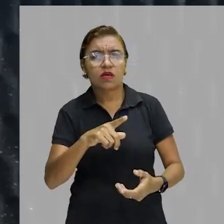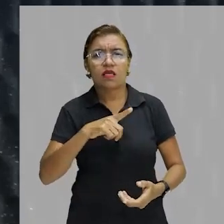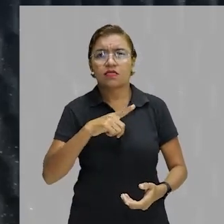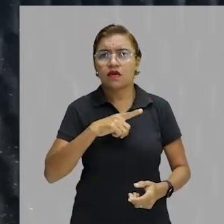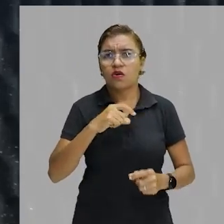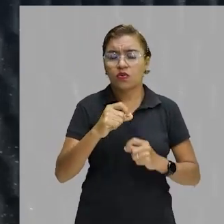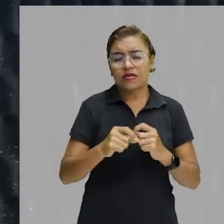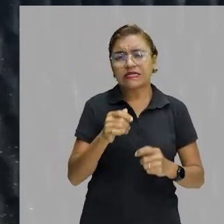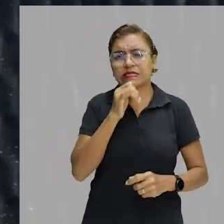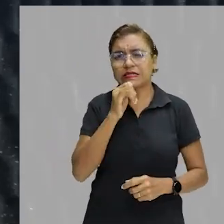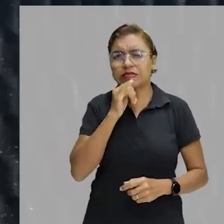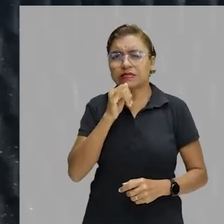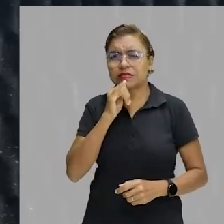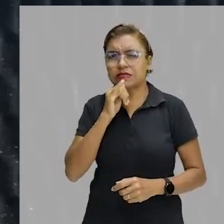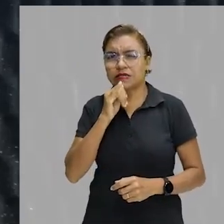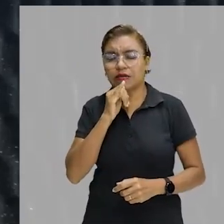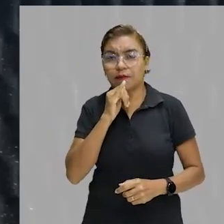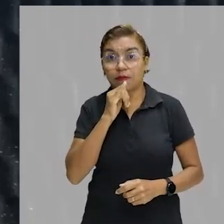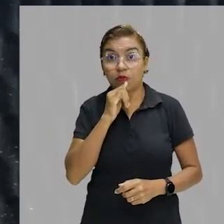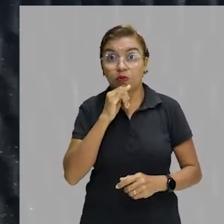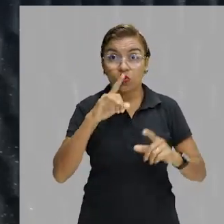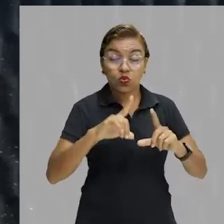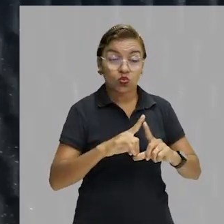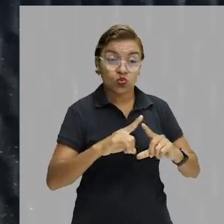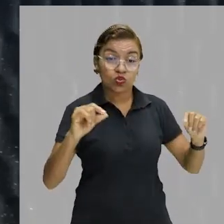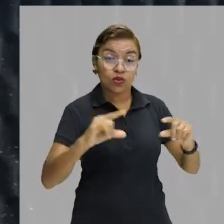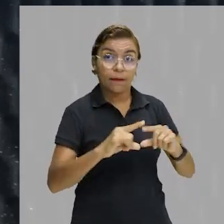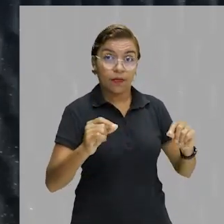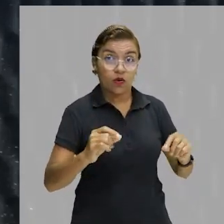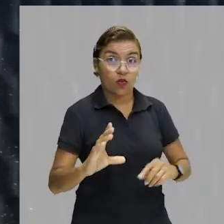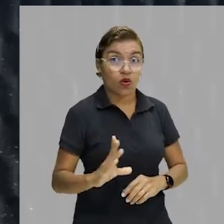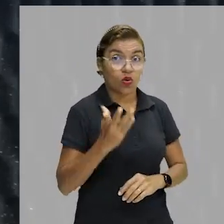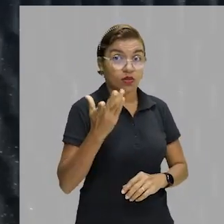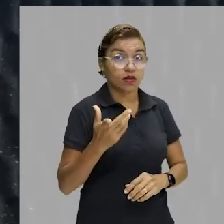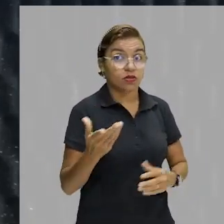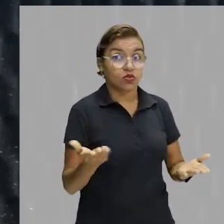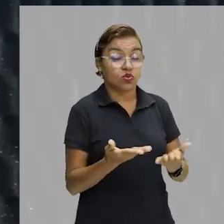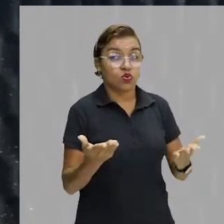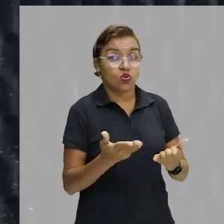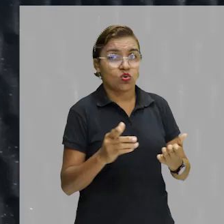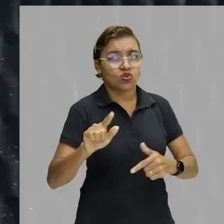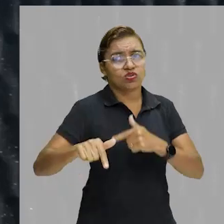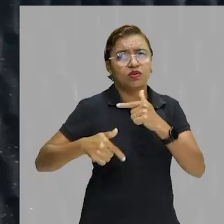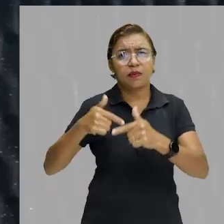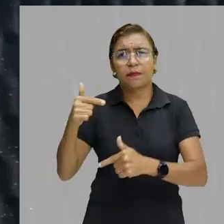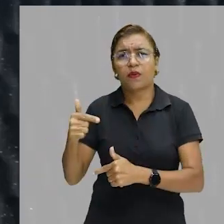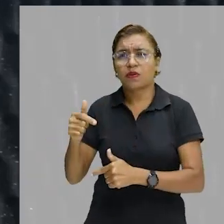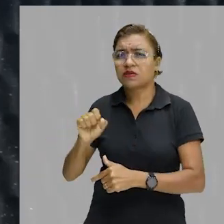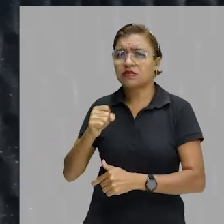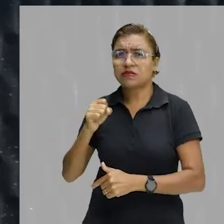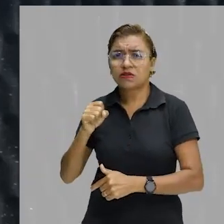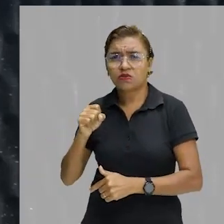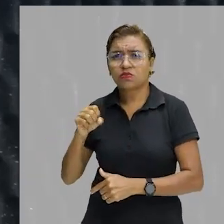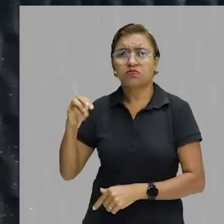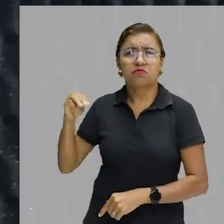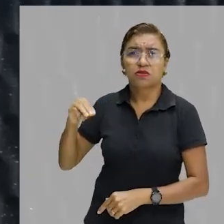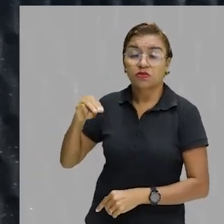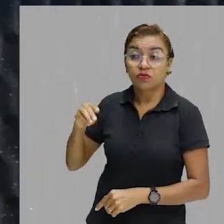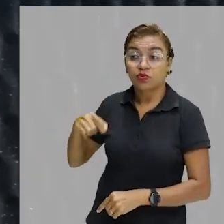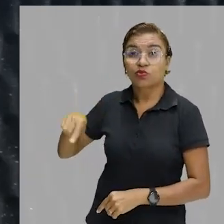coisa que acontece lá no Japão hoje, em frações de segundos, minutos, a gente está sabendo